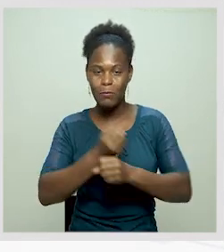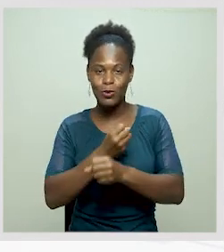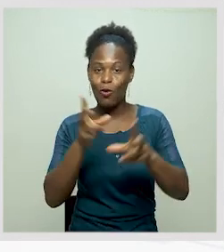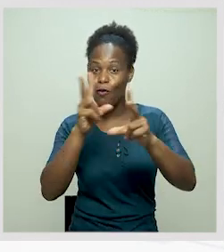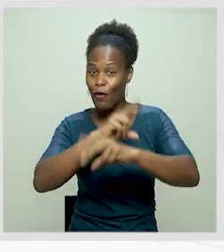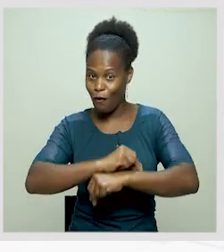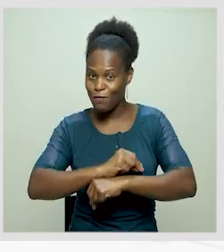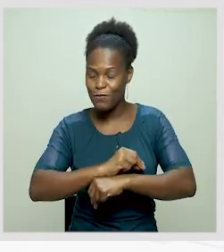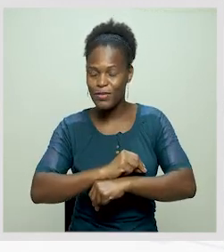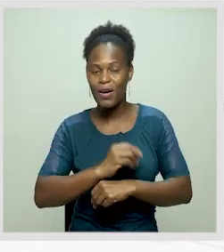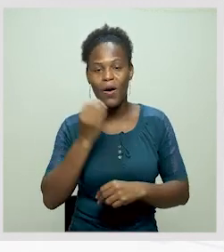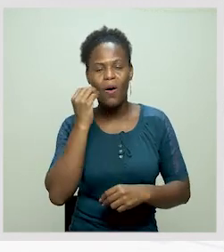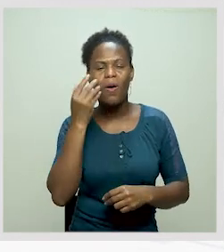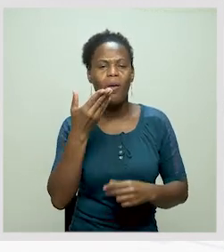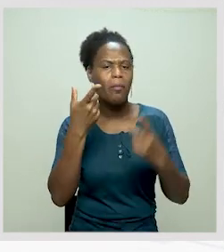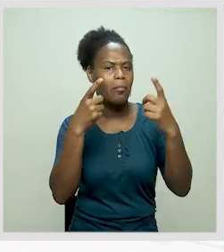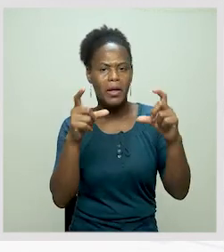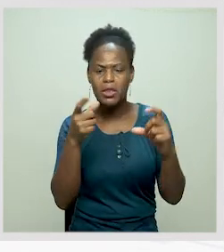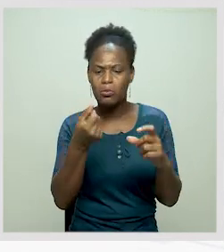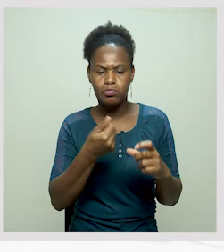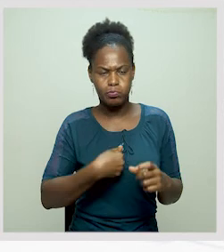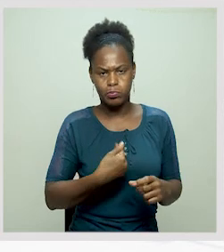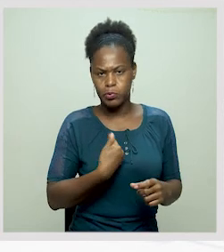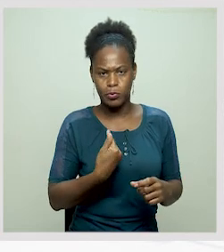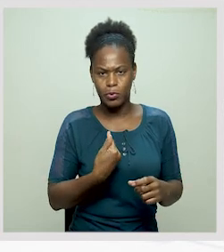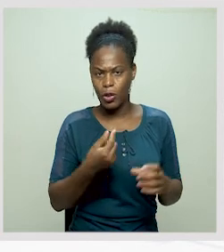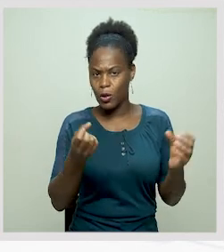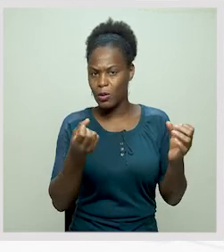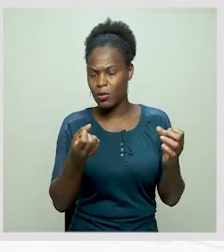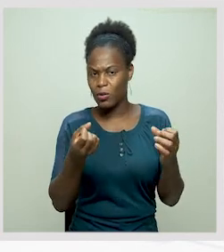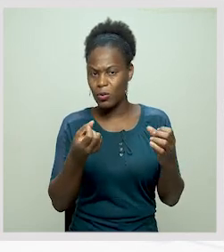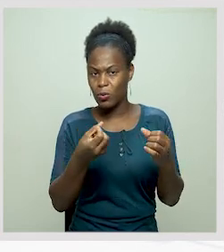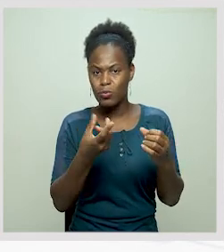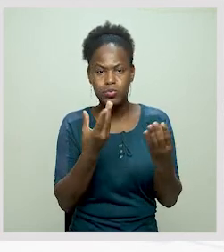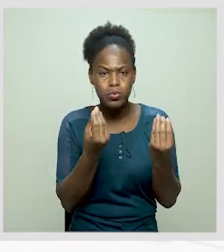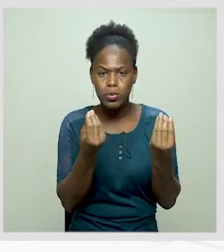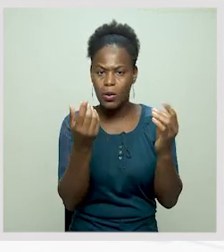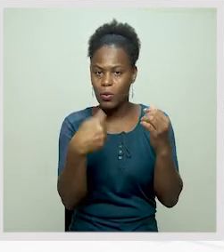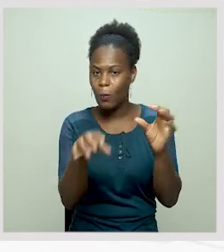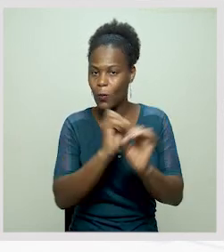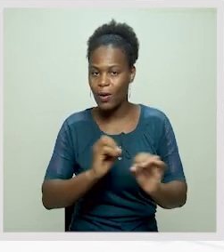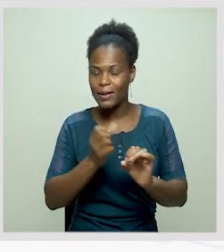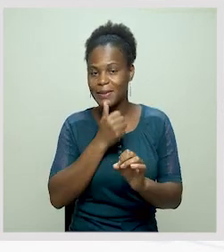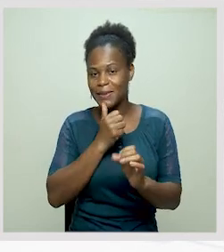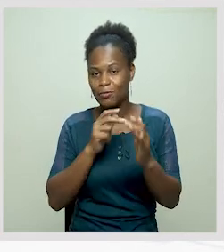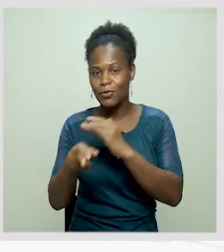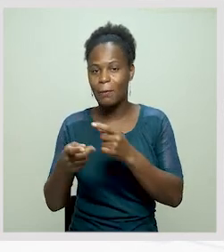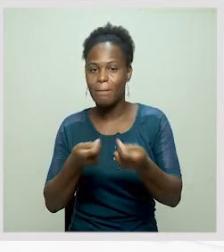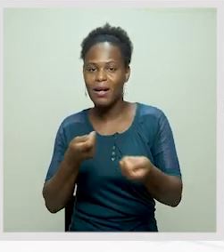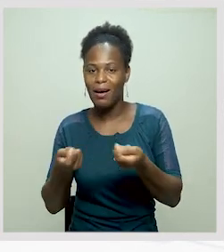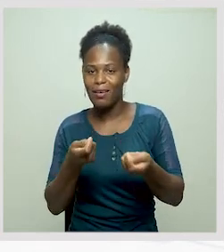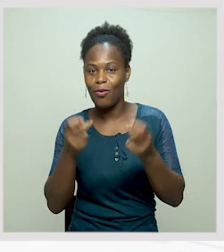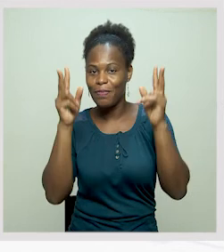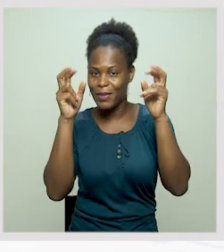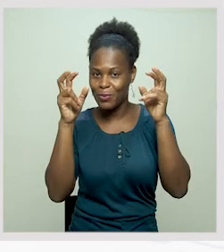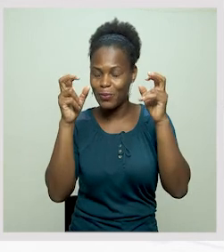produção. Como a empresa não tem recursos financeiros suficientes, decidiu recorrer ao mercado de